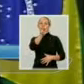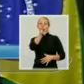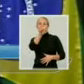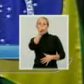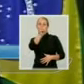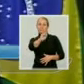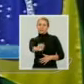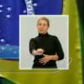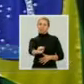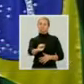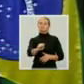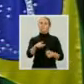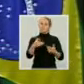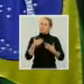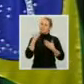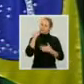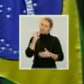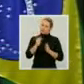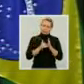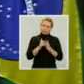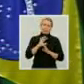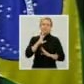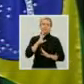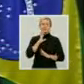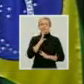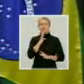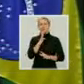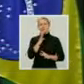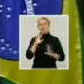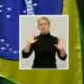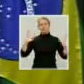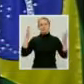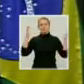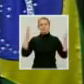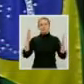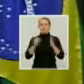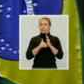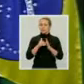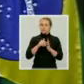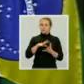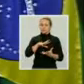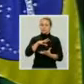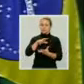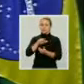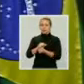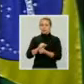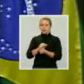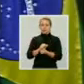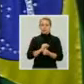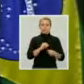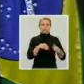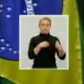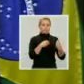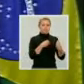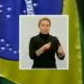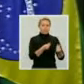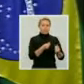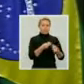realmente todo o reconhecimento e homenagem. A humanidade lhe deve deferência,